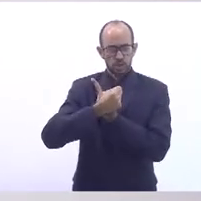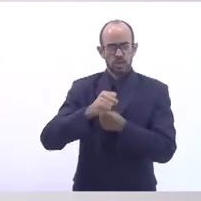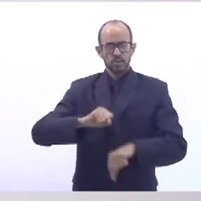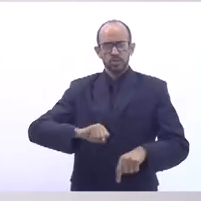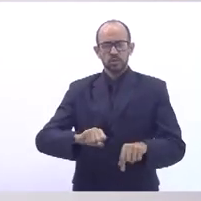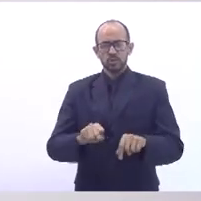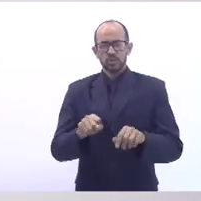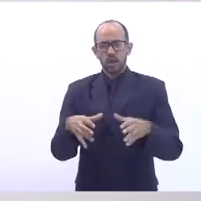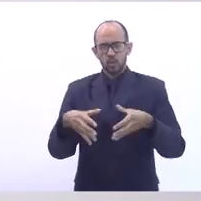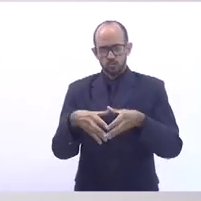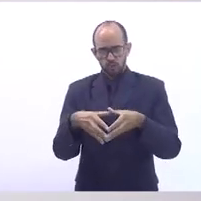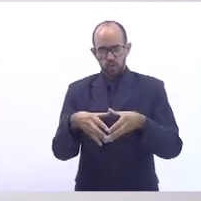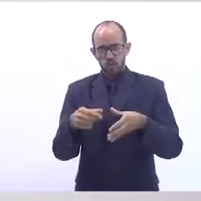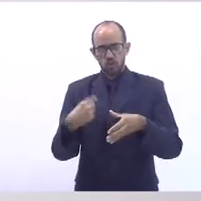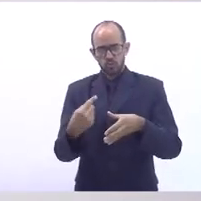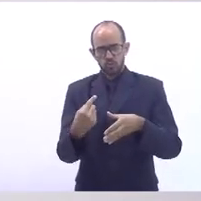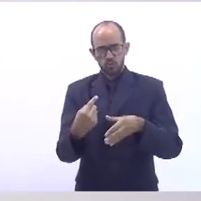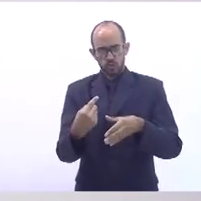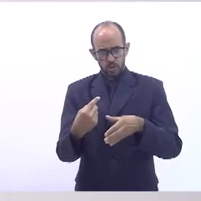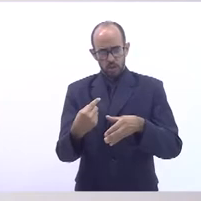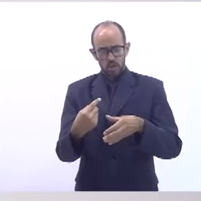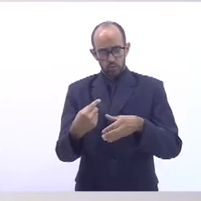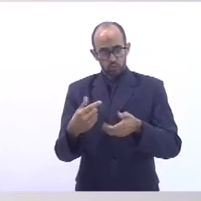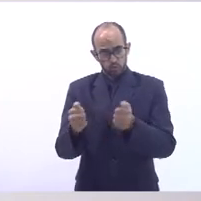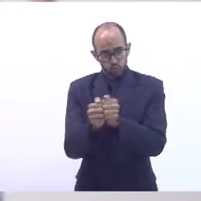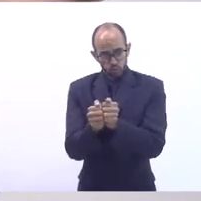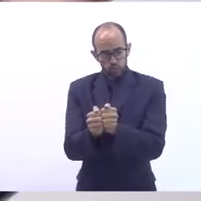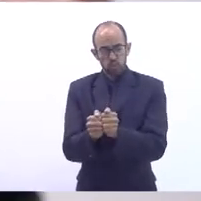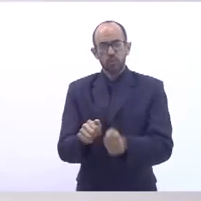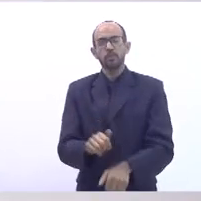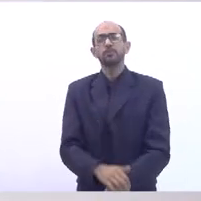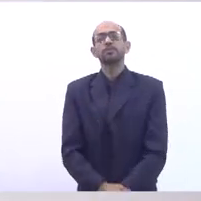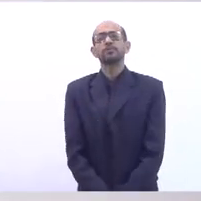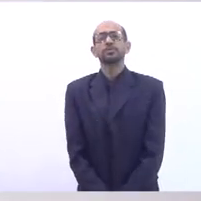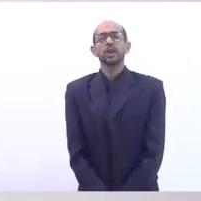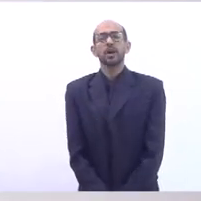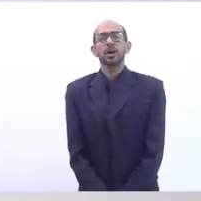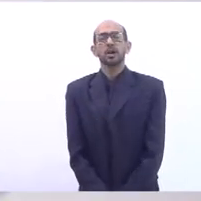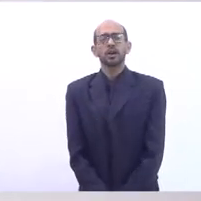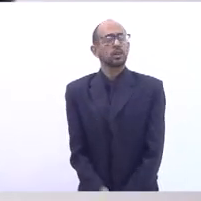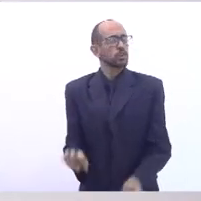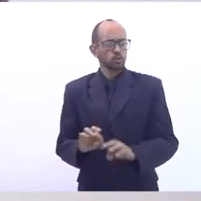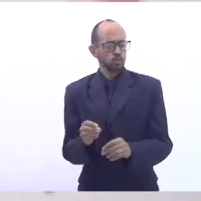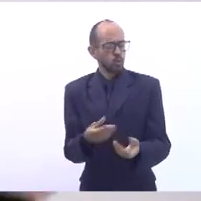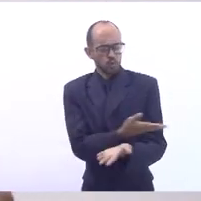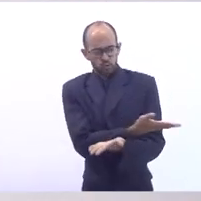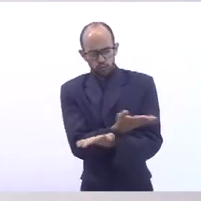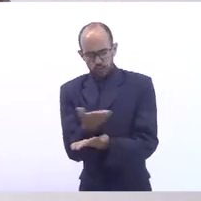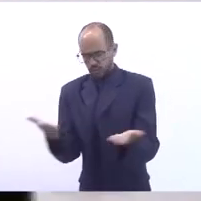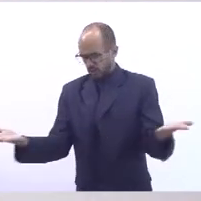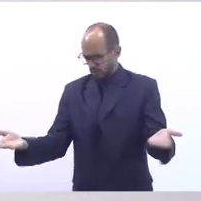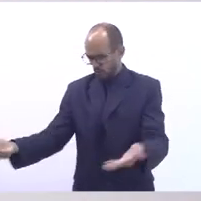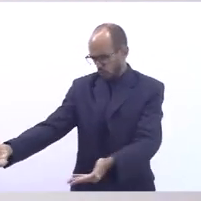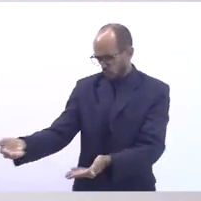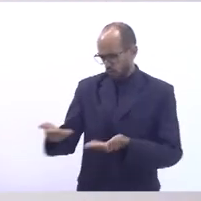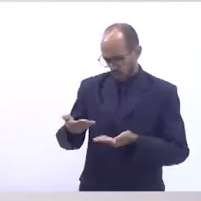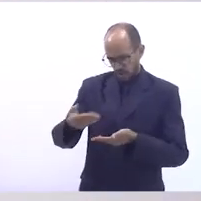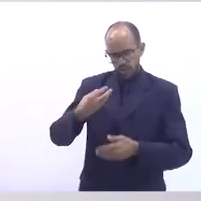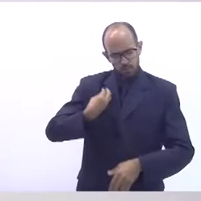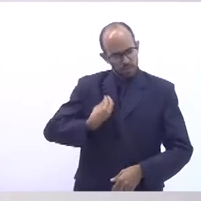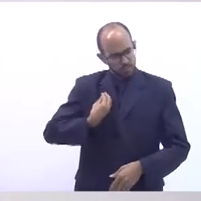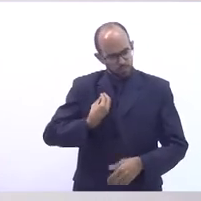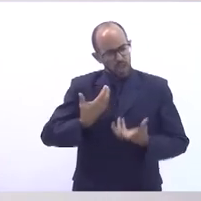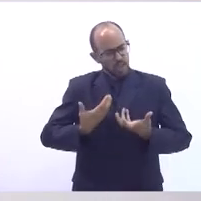na comissão que nos ajudam e estão todos convidados quem quiser participar Oi tá